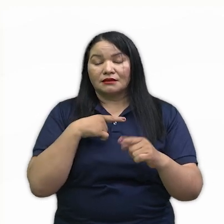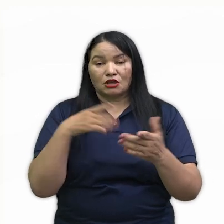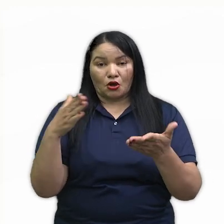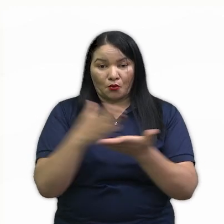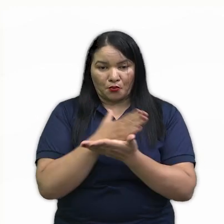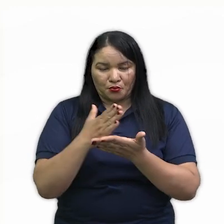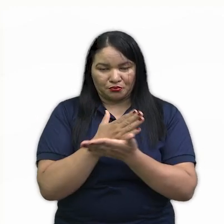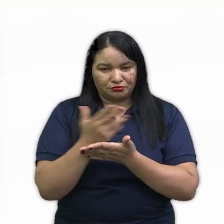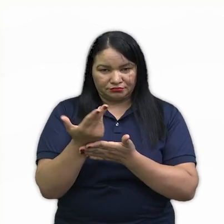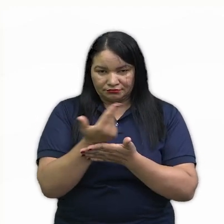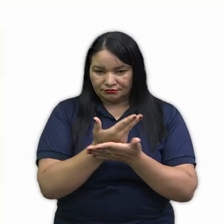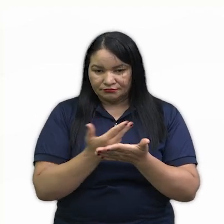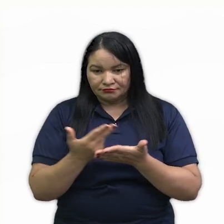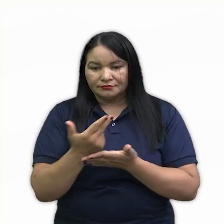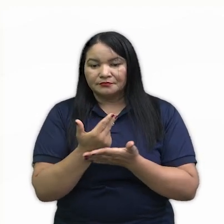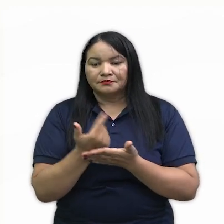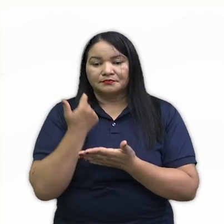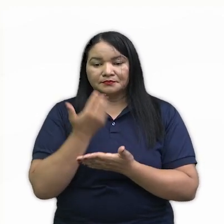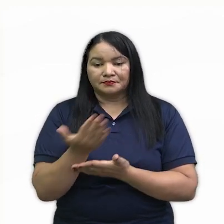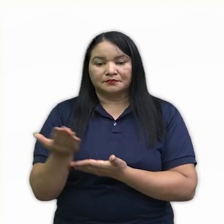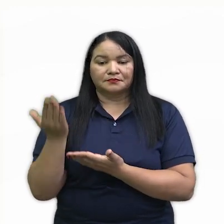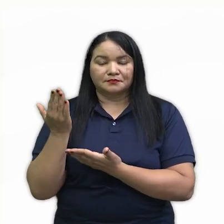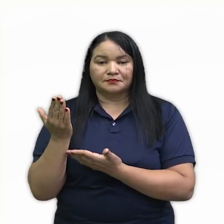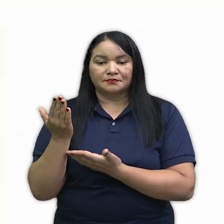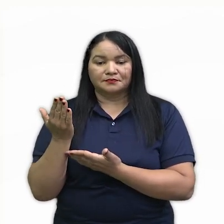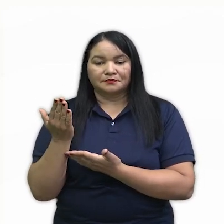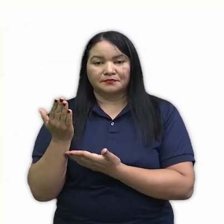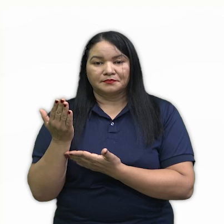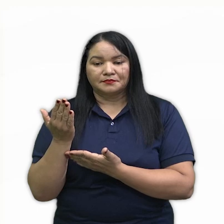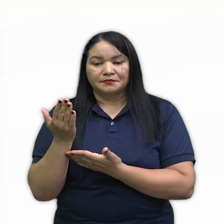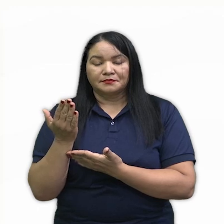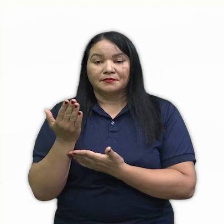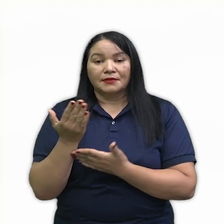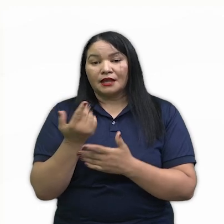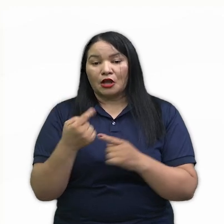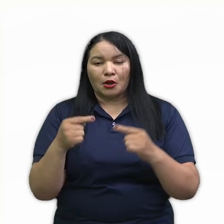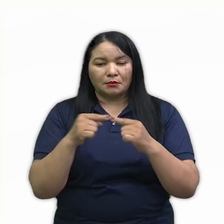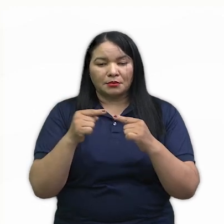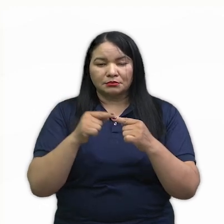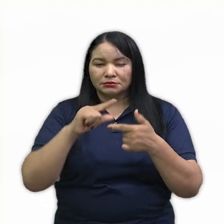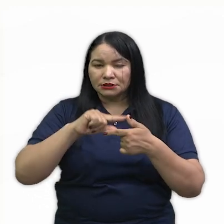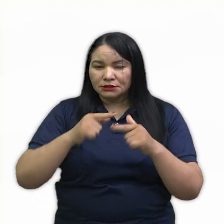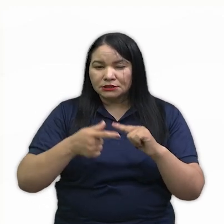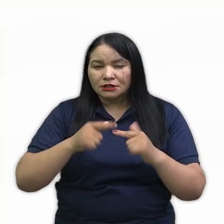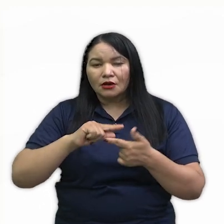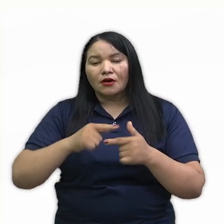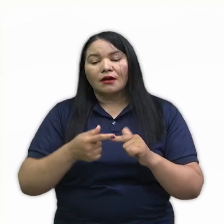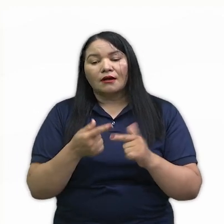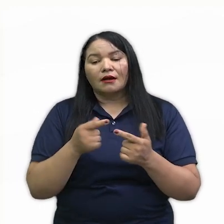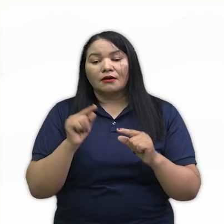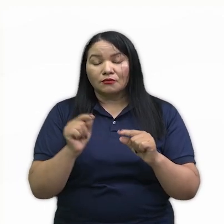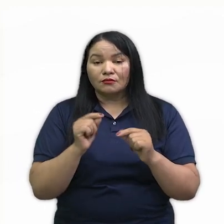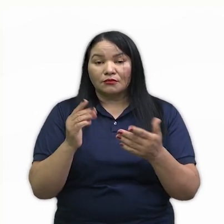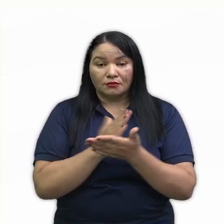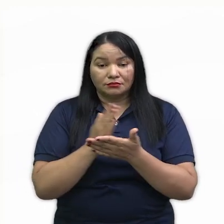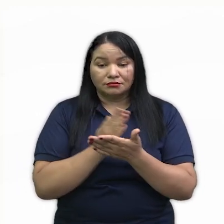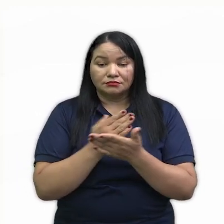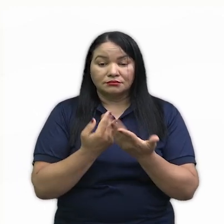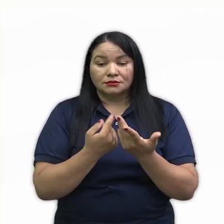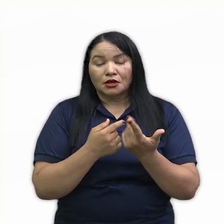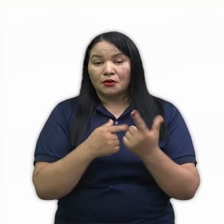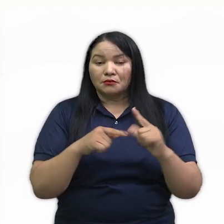algumas imagens, né, que são formas geométricas. Eu tenho aí alguns palitos que foram